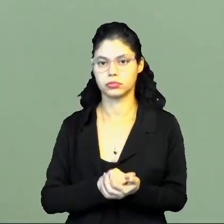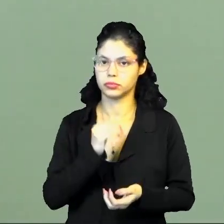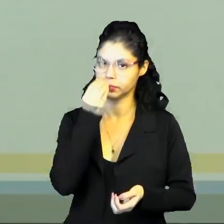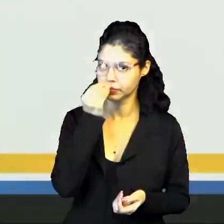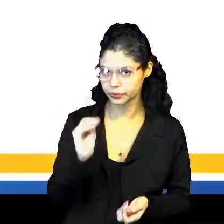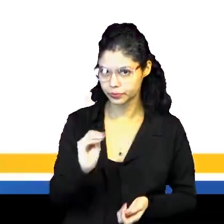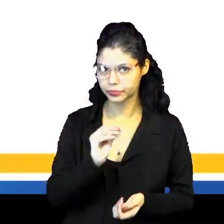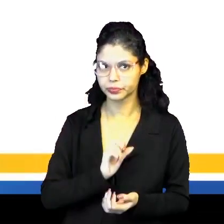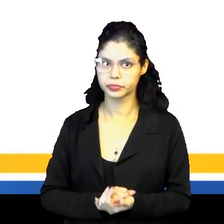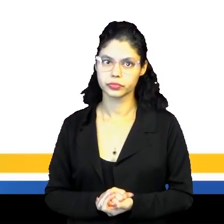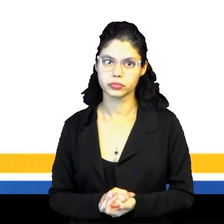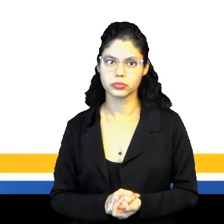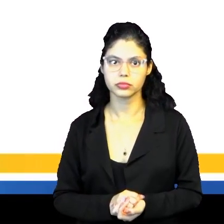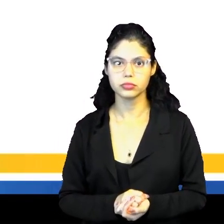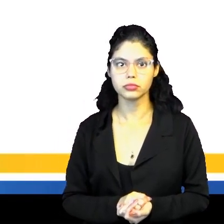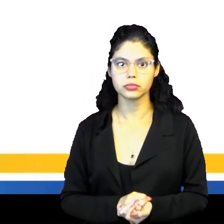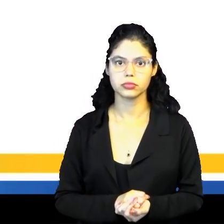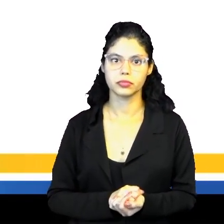disso,